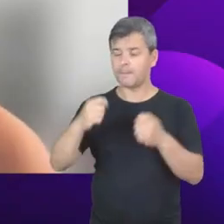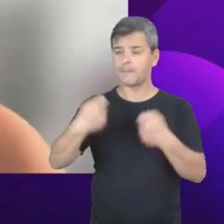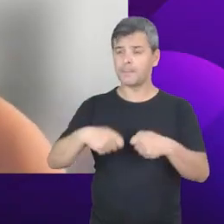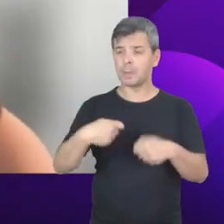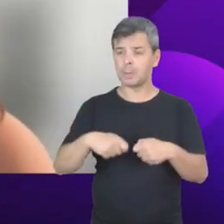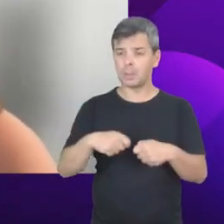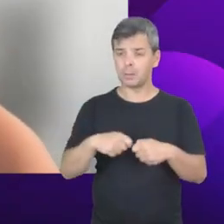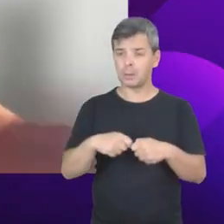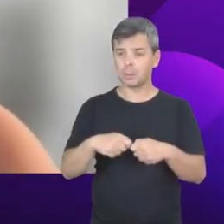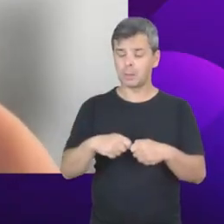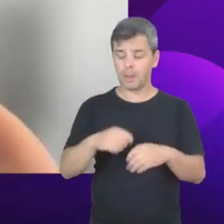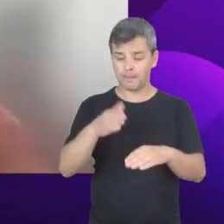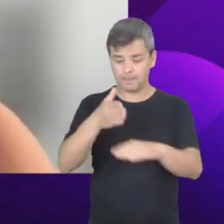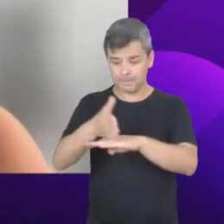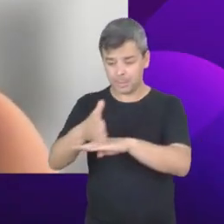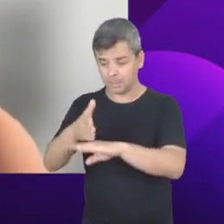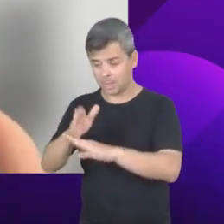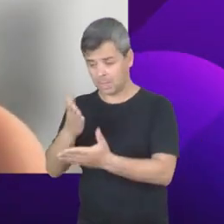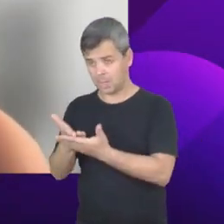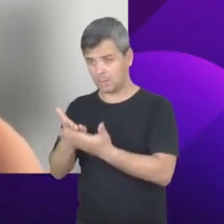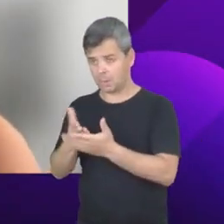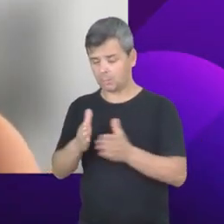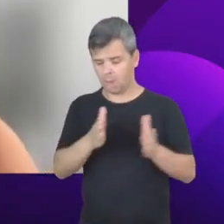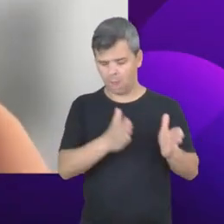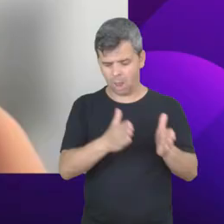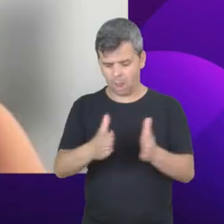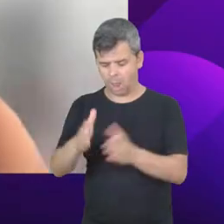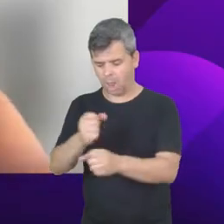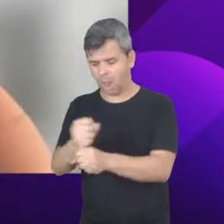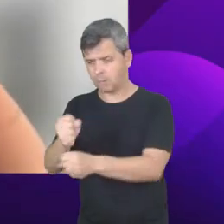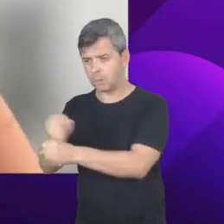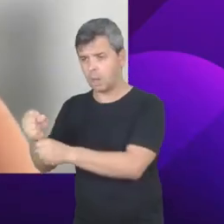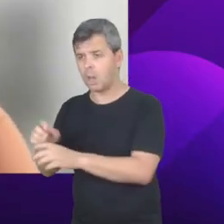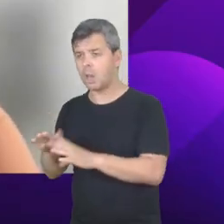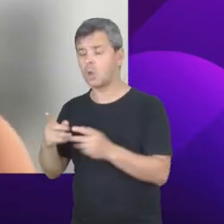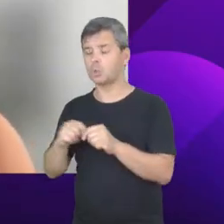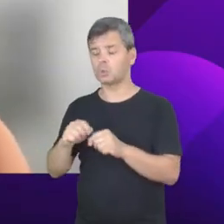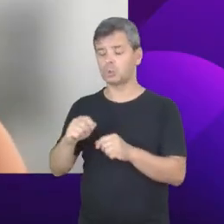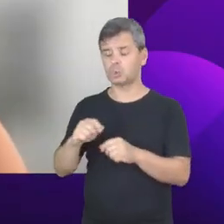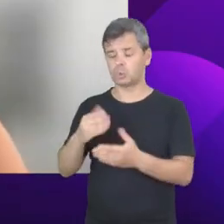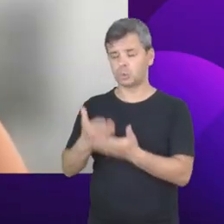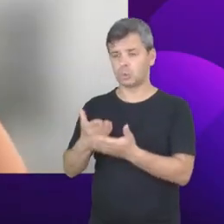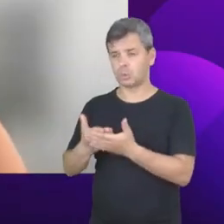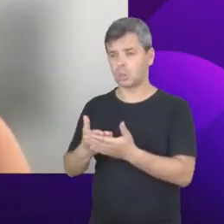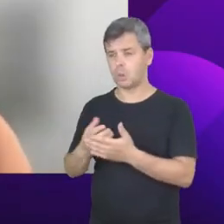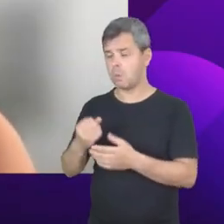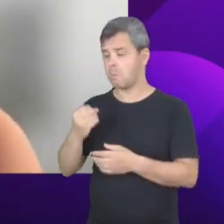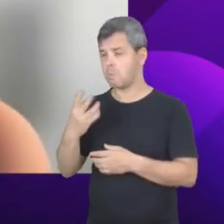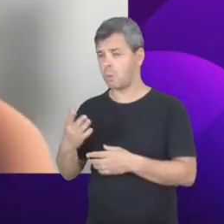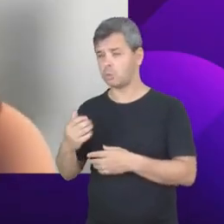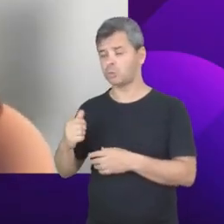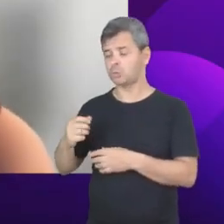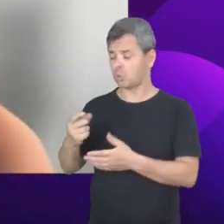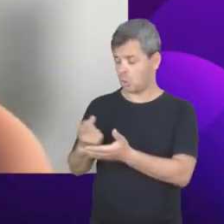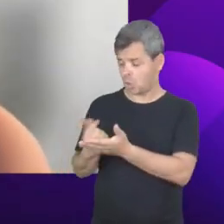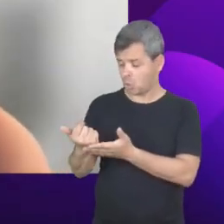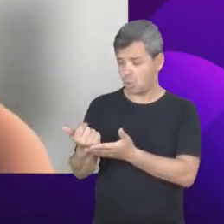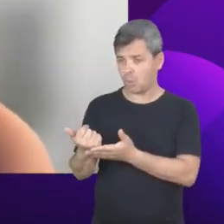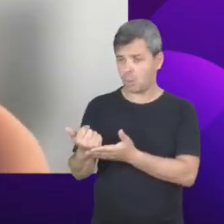precisa aí da presença e ao longo de cada ano o estudante ganha um bônus. Então, os